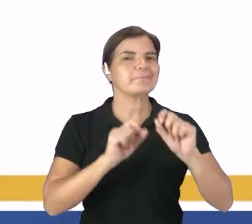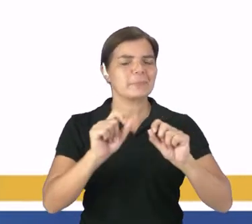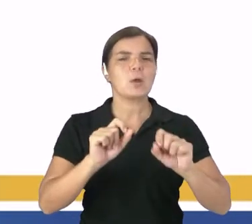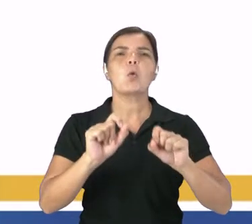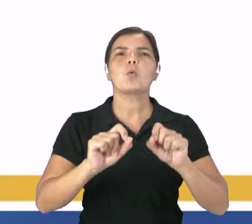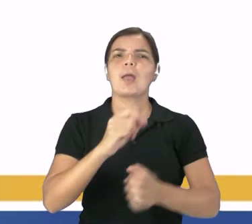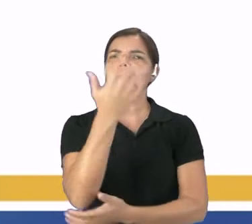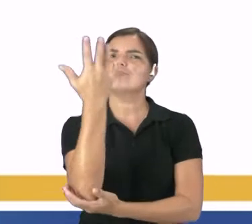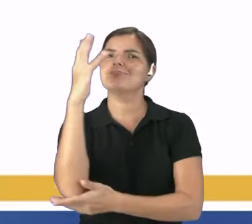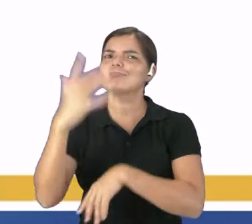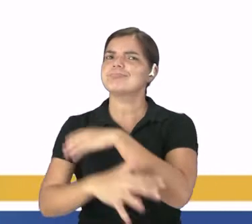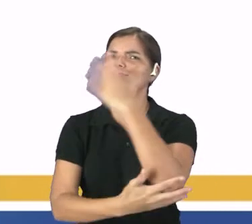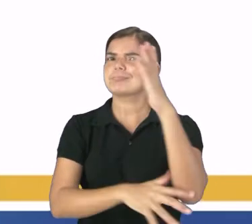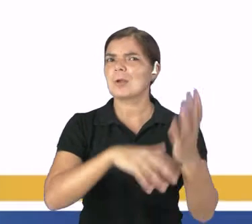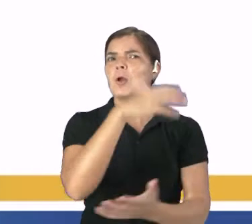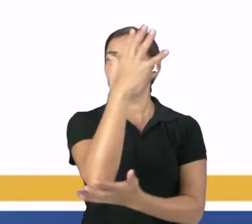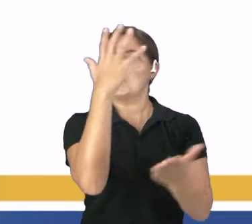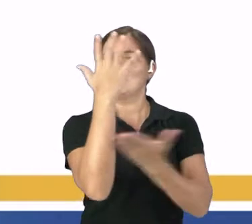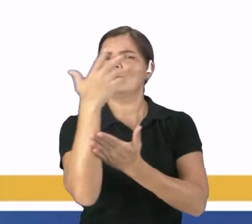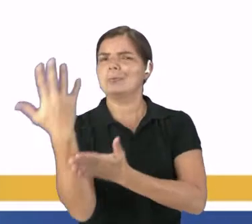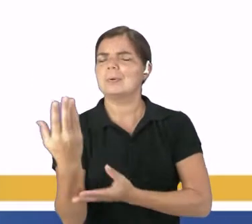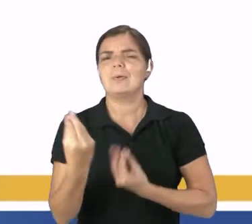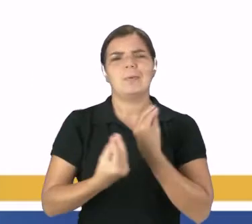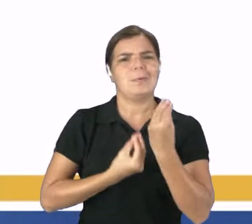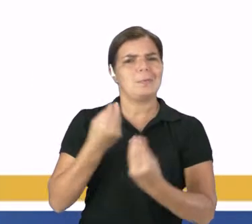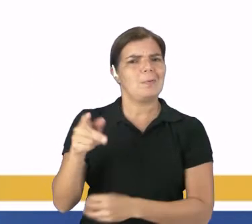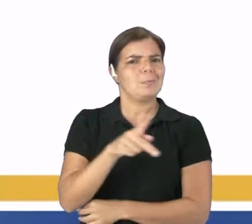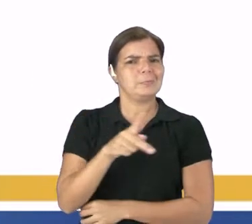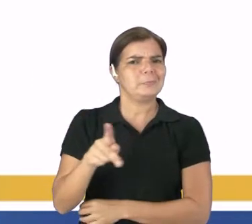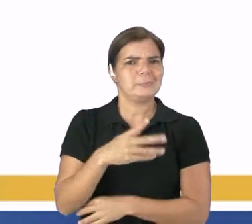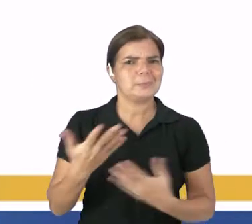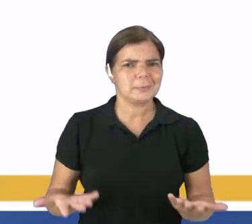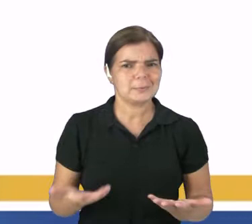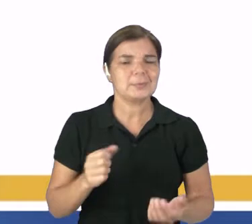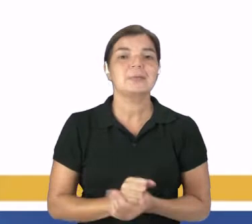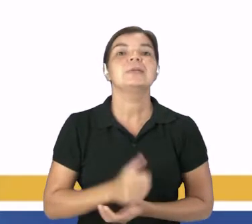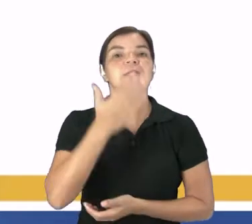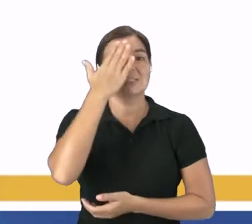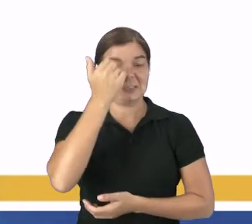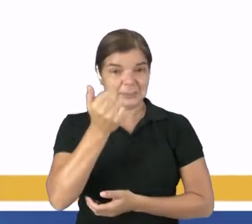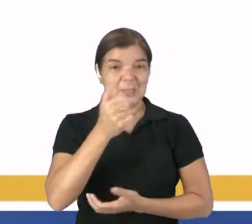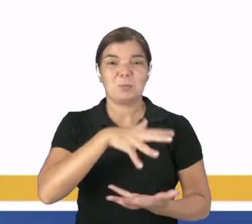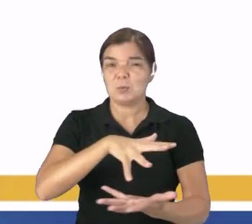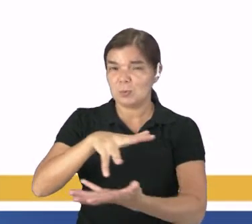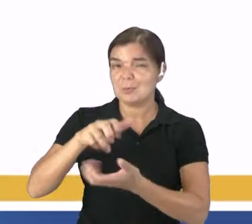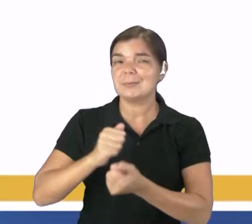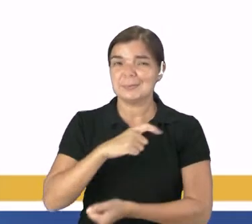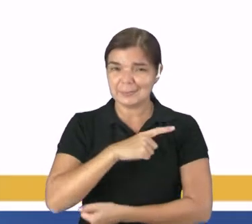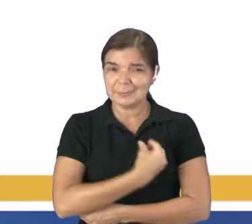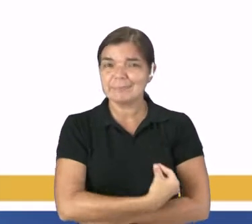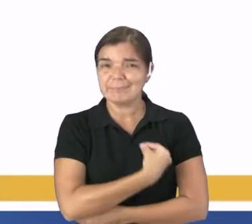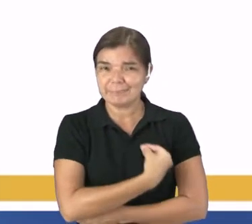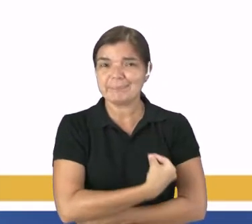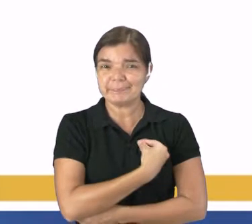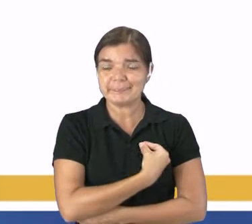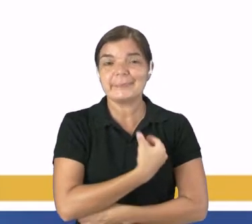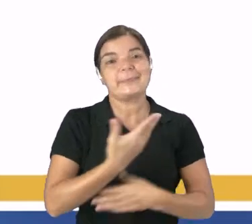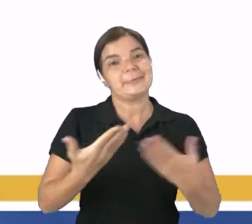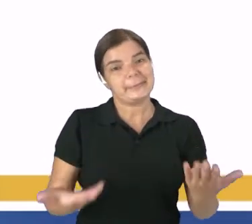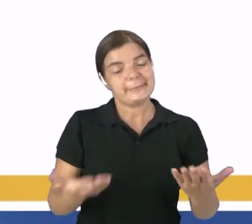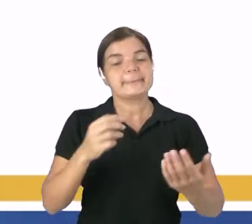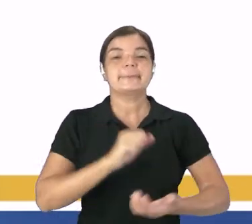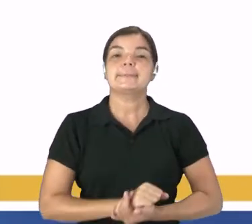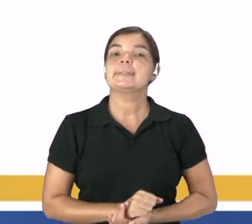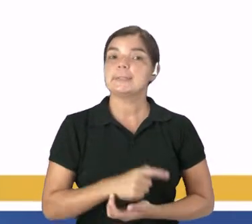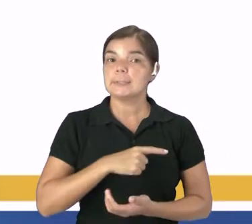vai ver vai ser a devastação da natureza. Professora, como assim a devastação da natureza? Sabe esse planetazão imenso que a gente vive, o planeta